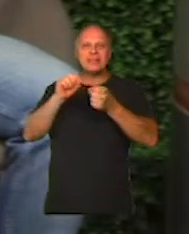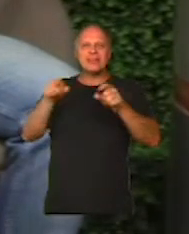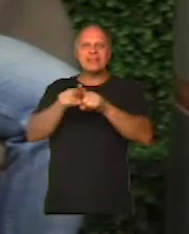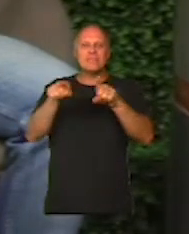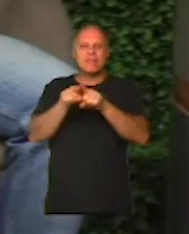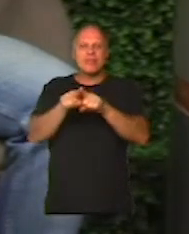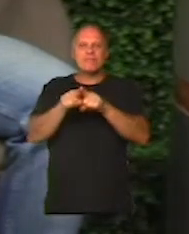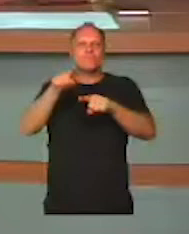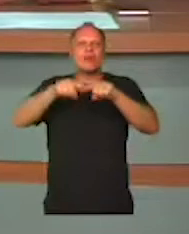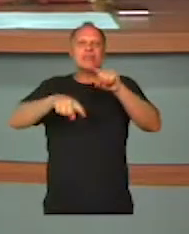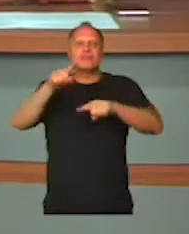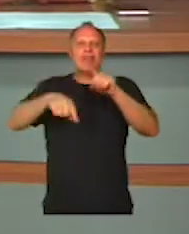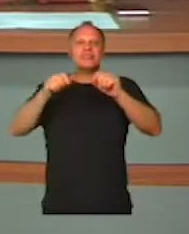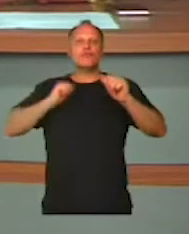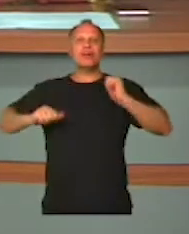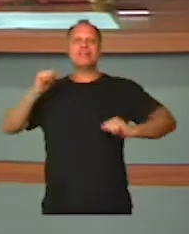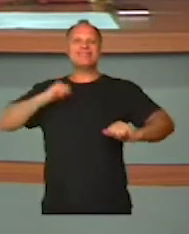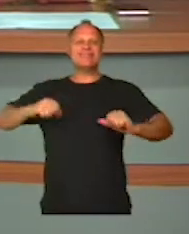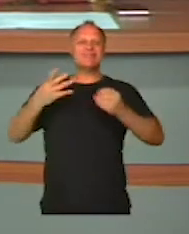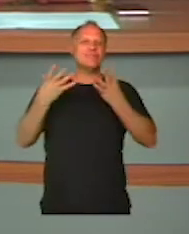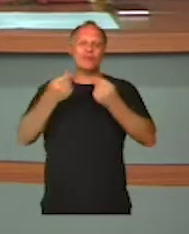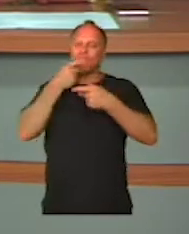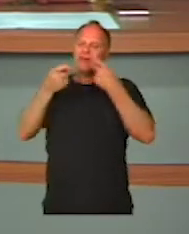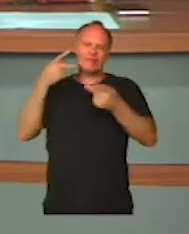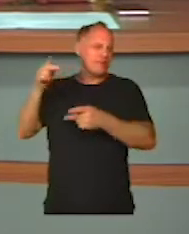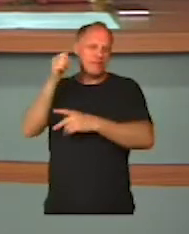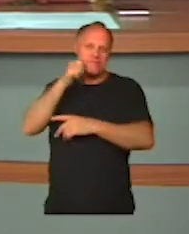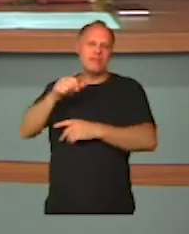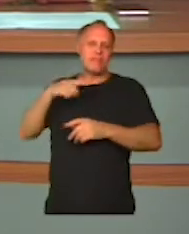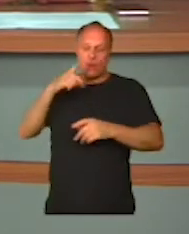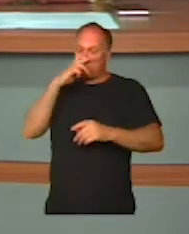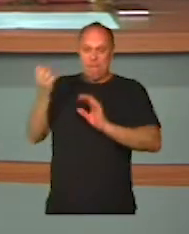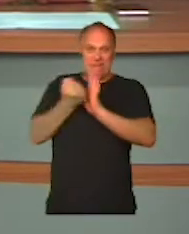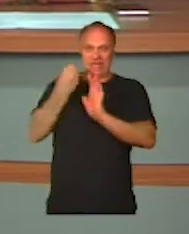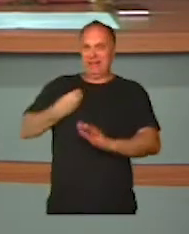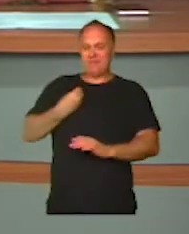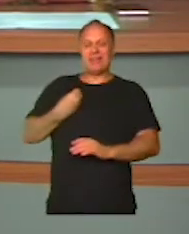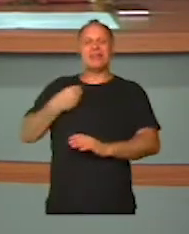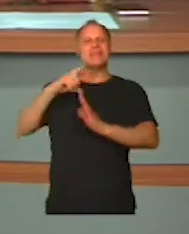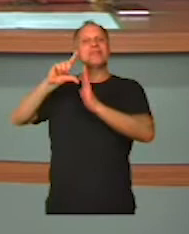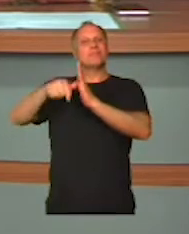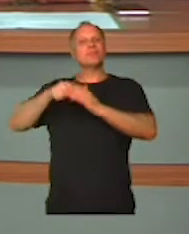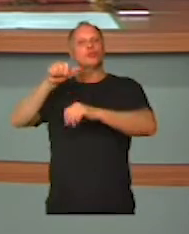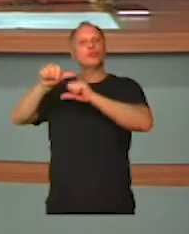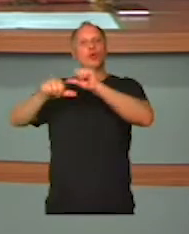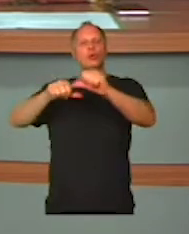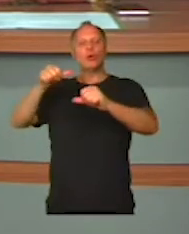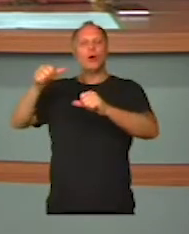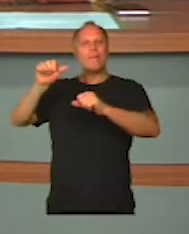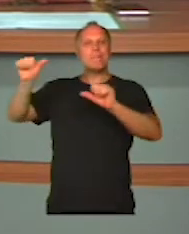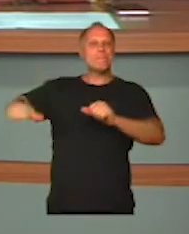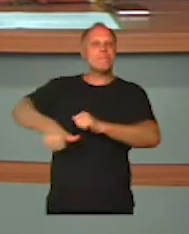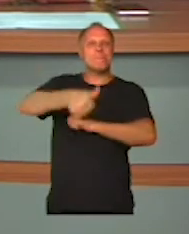interpretação com uma das atrizes. Eu sempre falo dela porque, para mim, me marcou muito. E ela acabou se tornando uma das